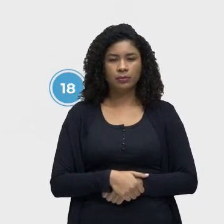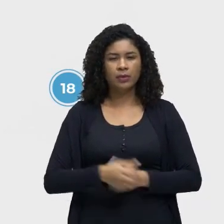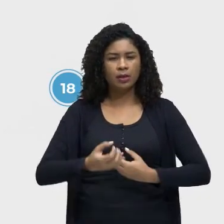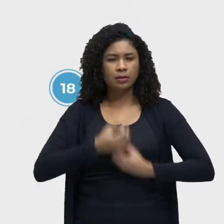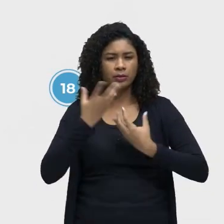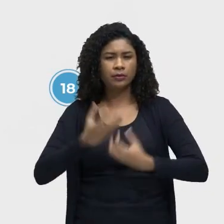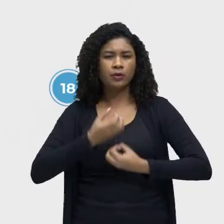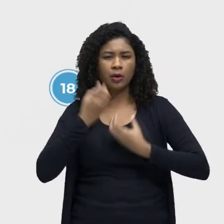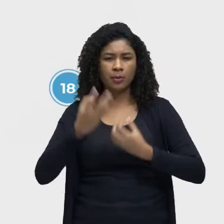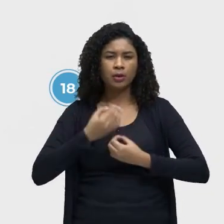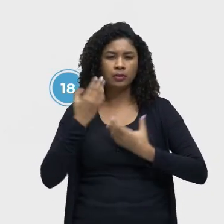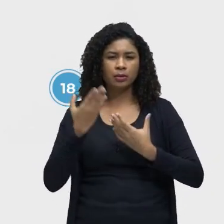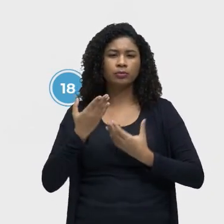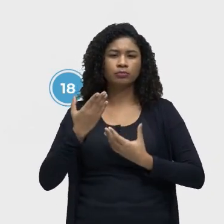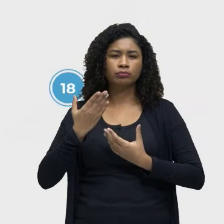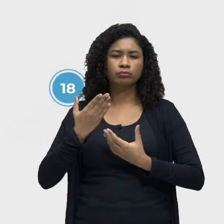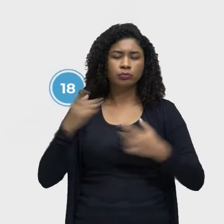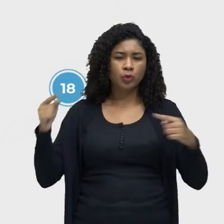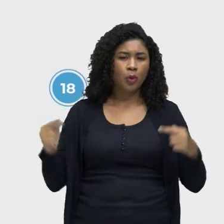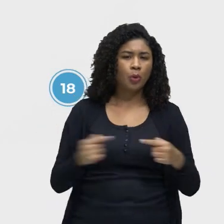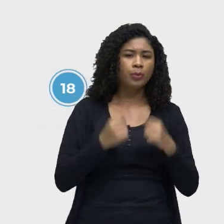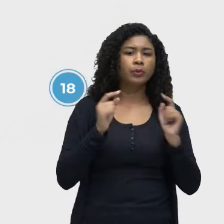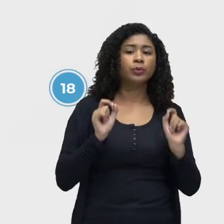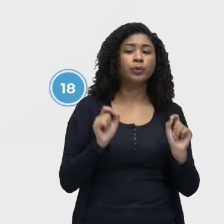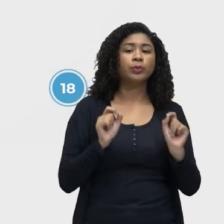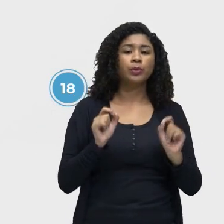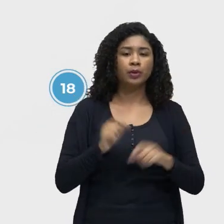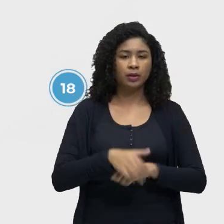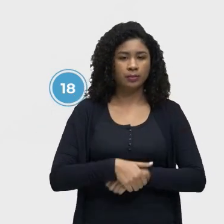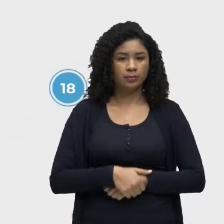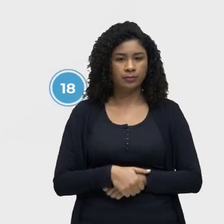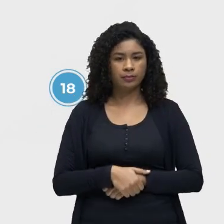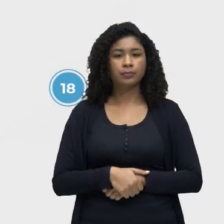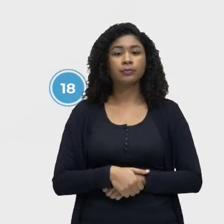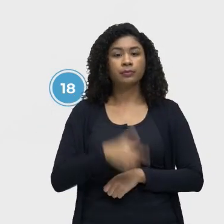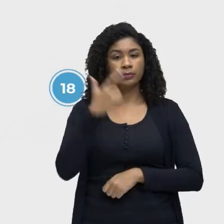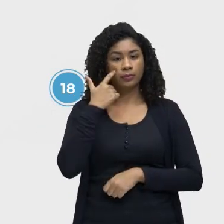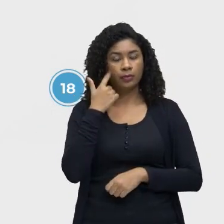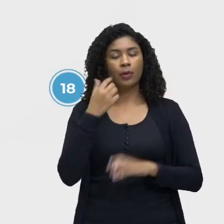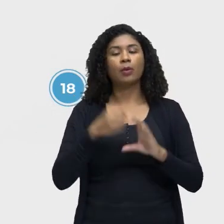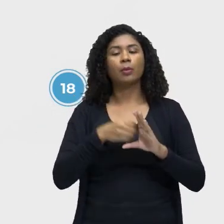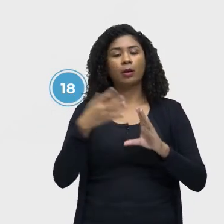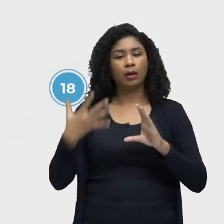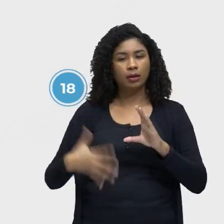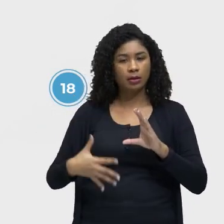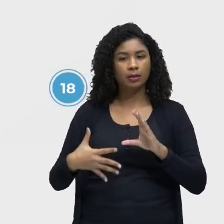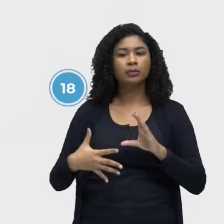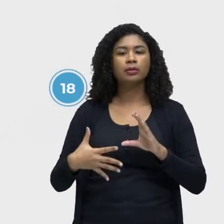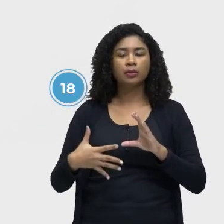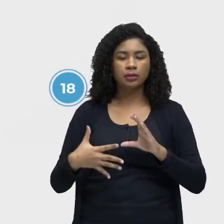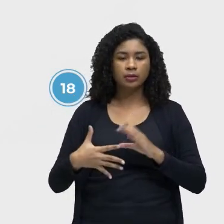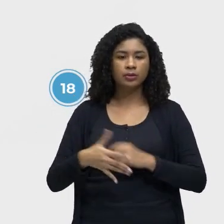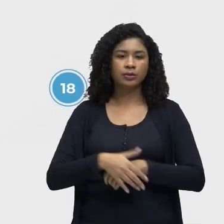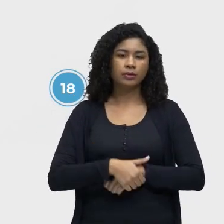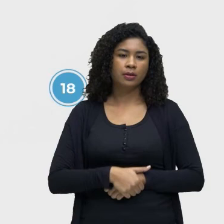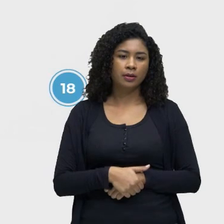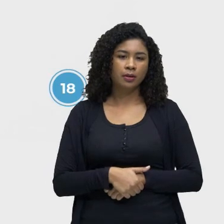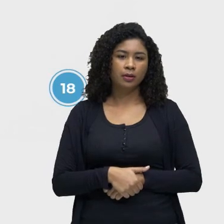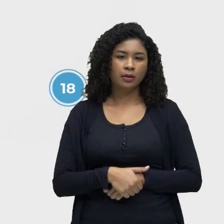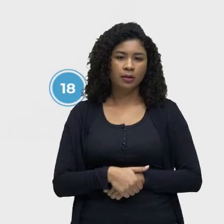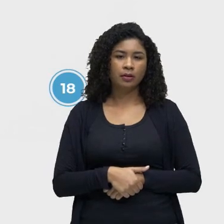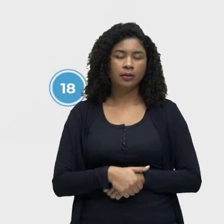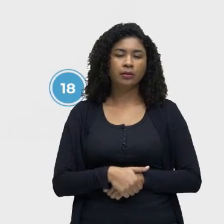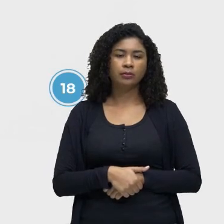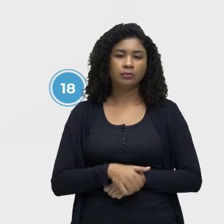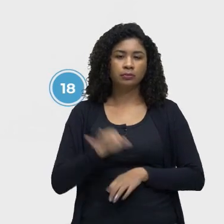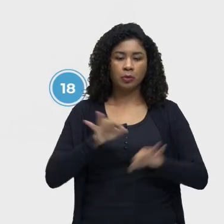está diretamente relacionada. Então, é uma das características, novamente, da composição